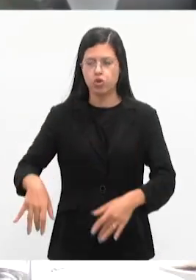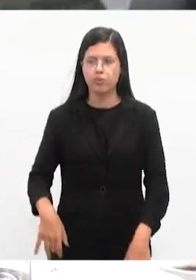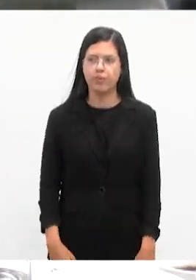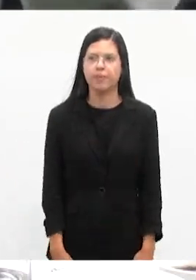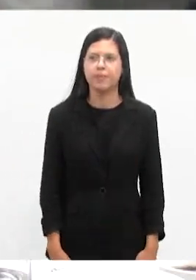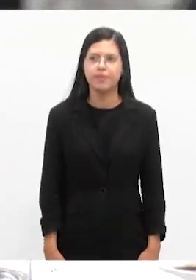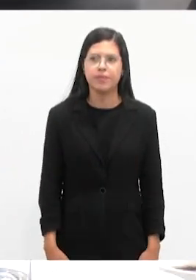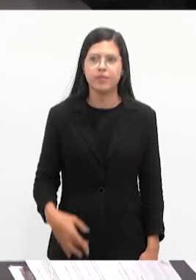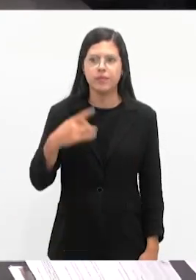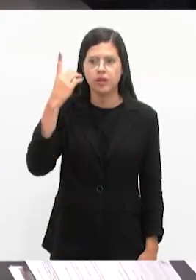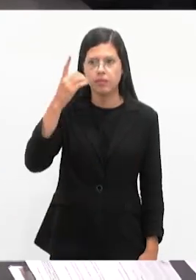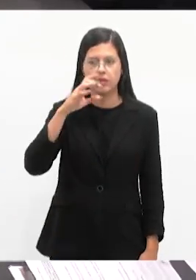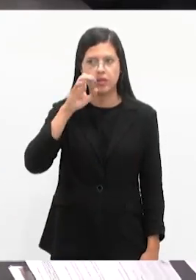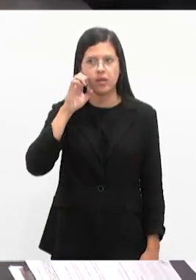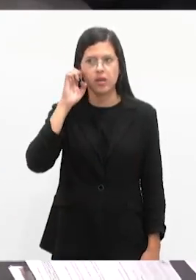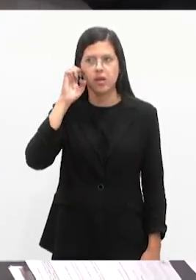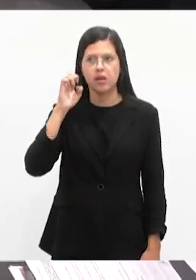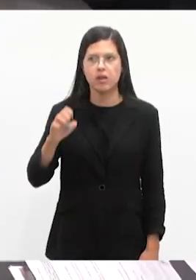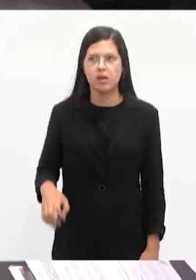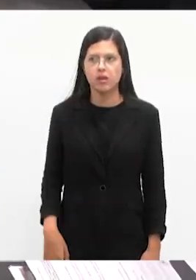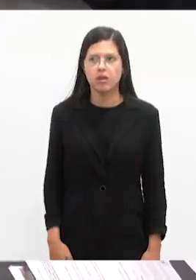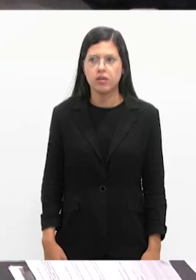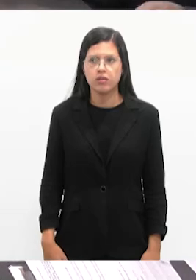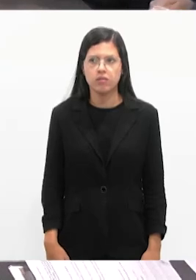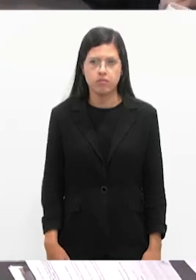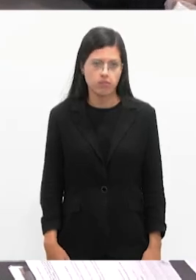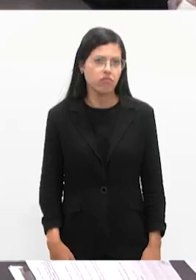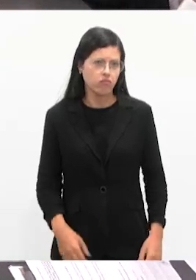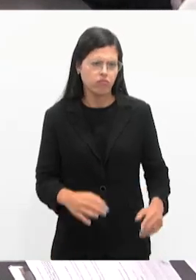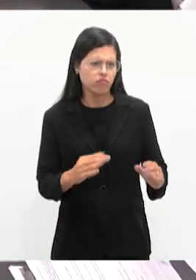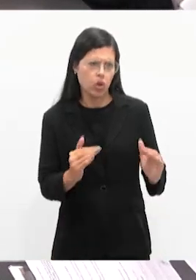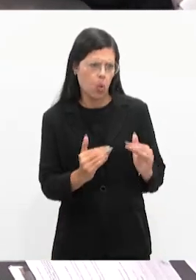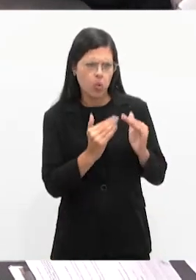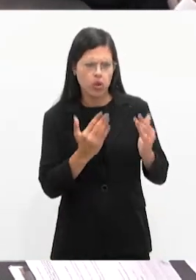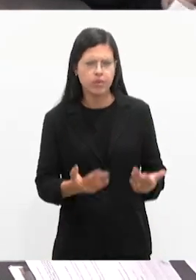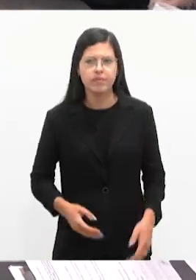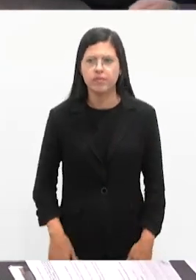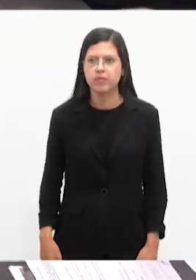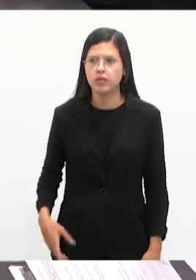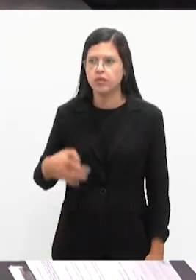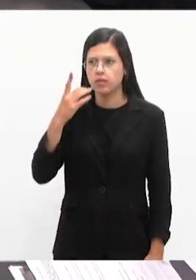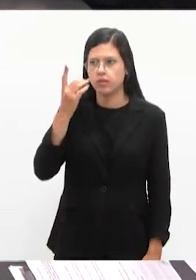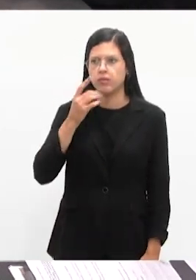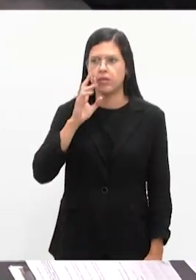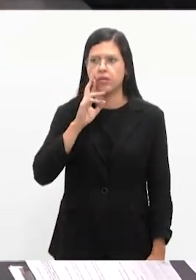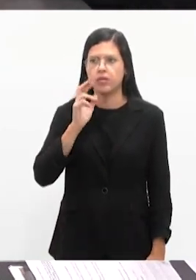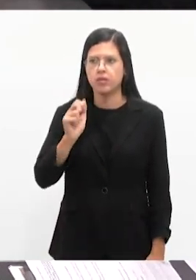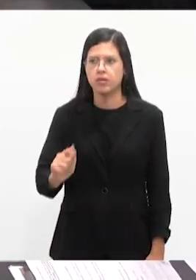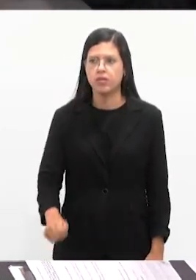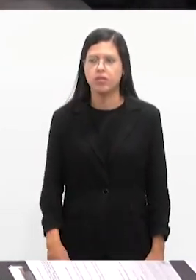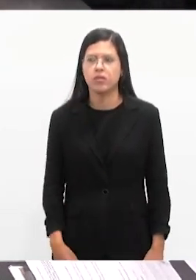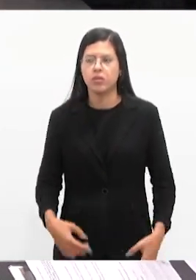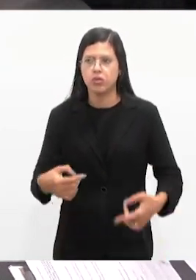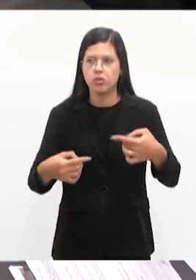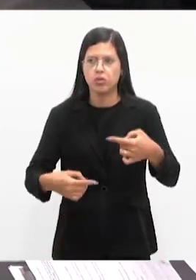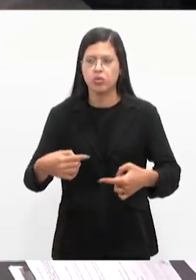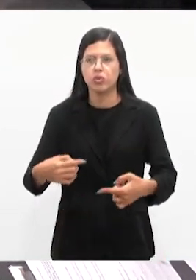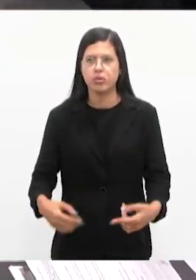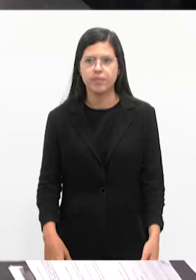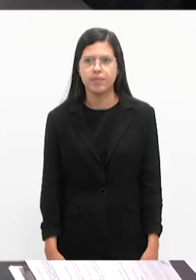Deputada Élica. A relatoria... Sem problema nenhum, de acordo. Tudo bem? De acordo. Deputado Rodrigo Amorim, para discutir. Presidente, em que